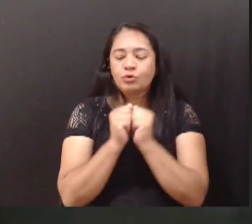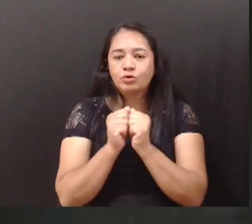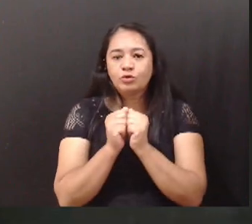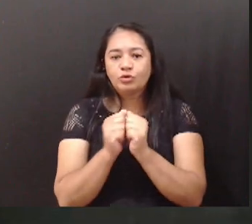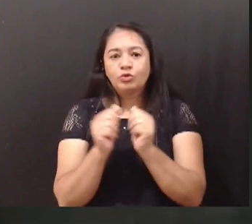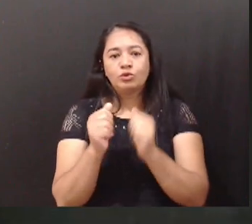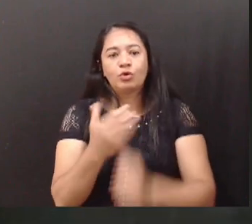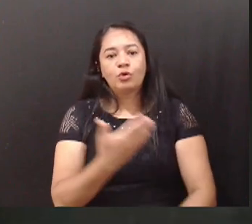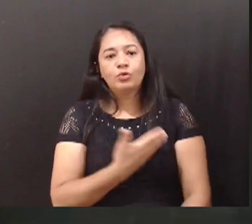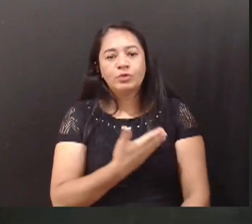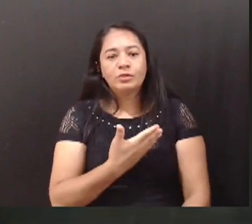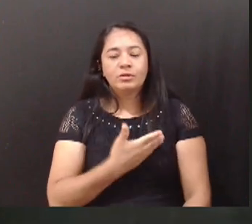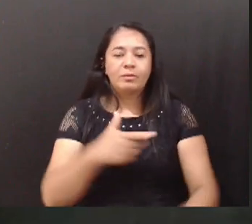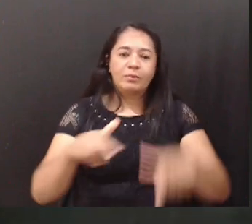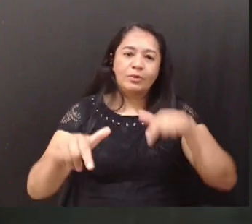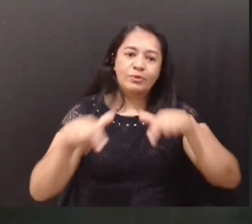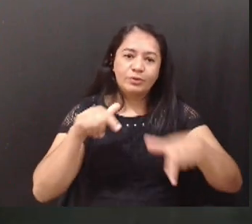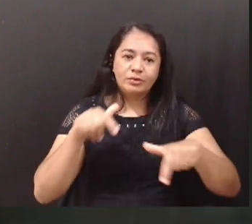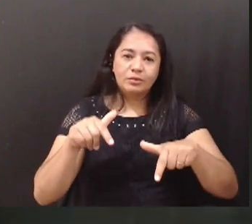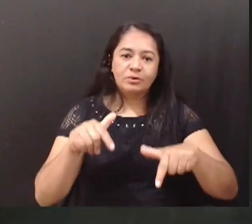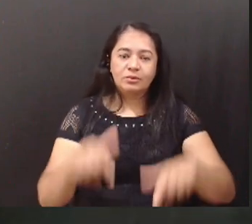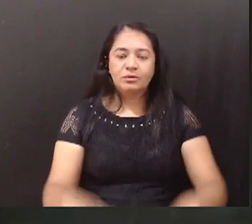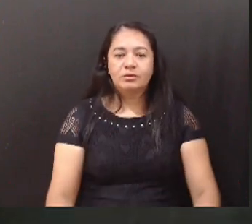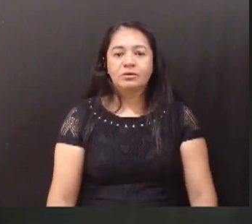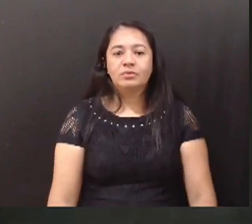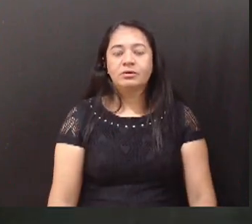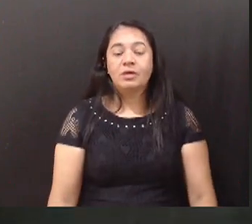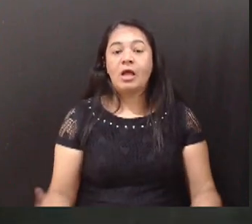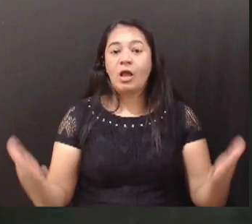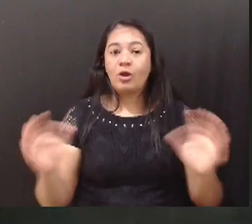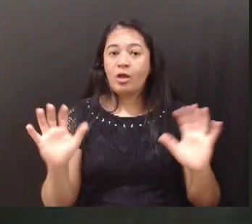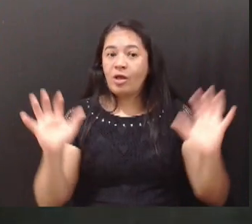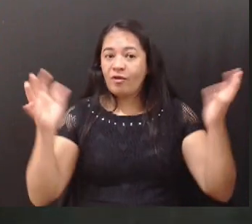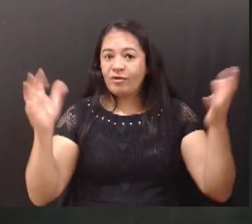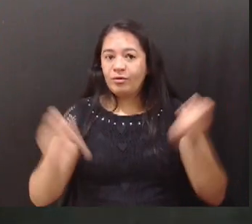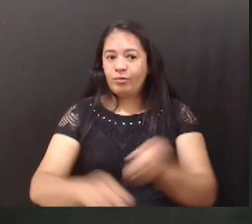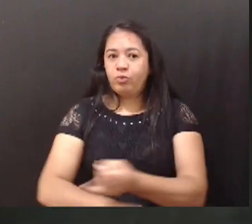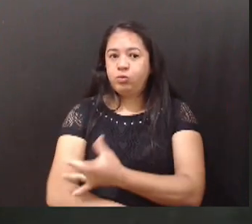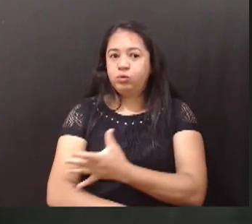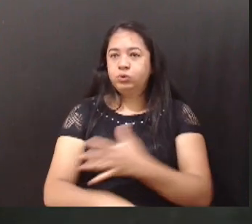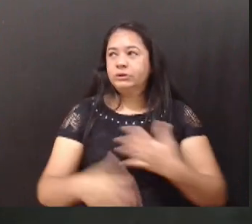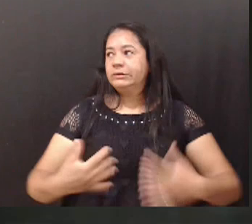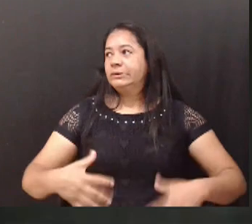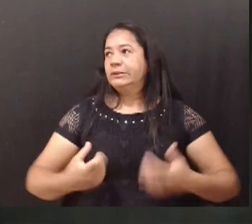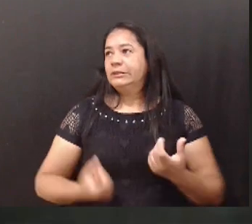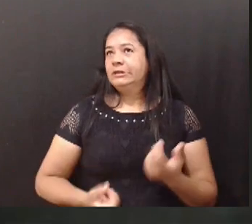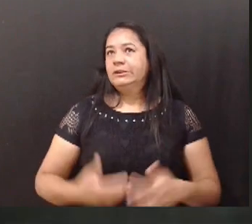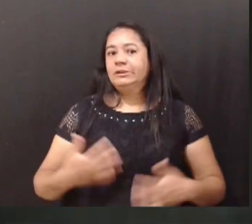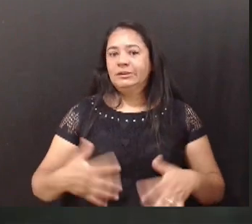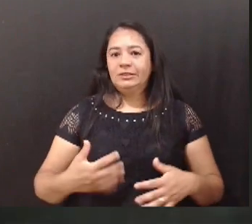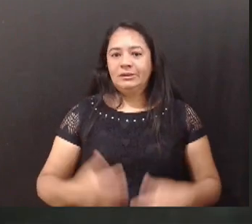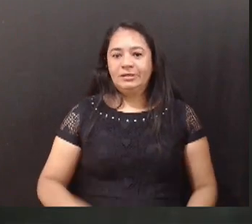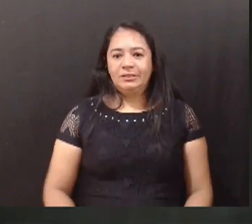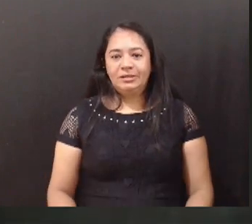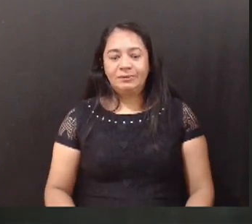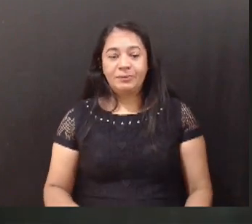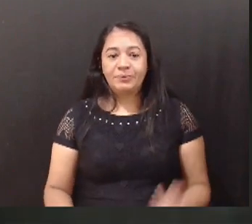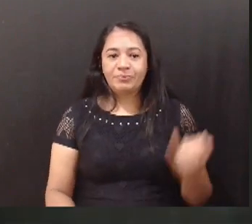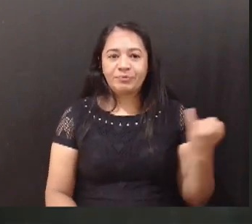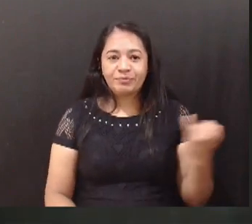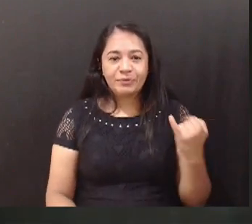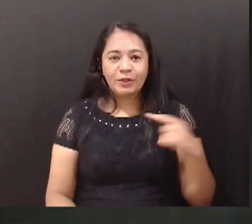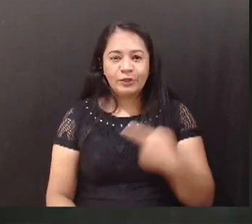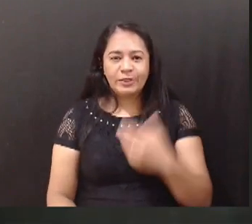trabalho. Nessas confraternizações, as emoções costumam pipocar, né? E aí é importante a gente entender um pouquinho